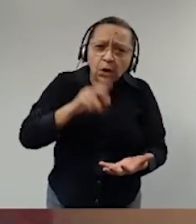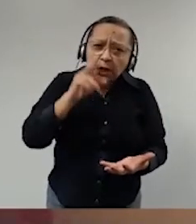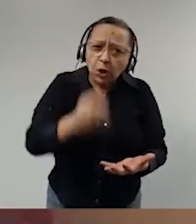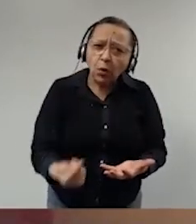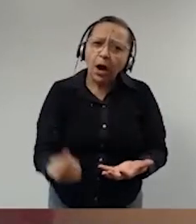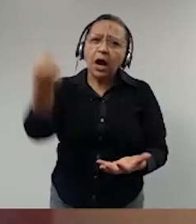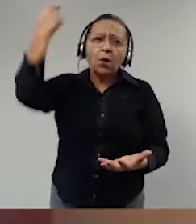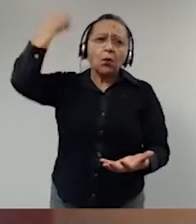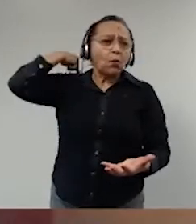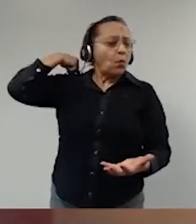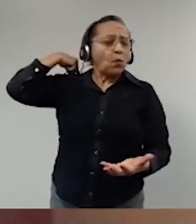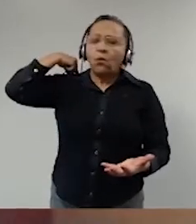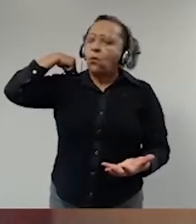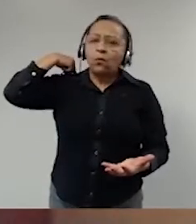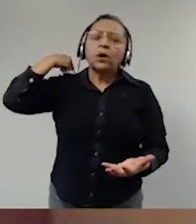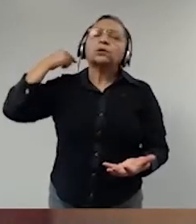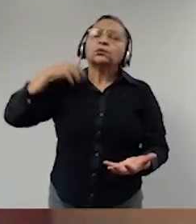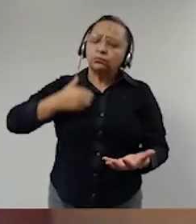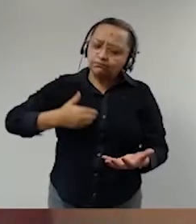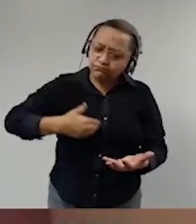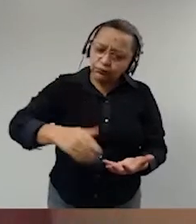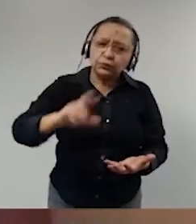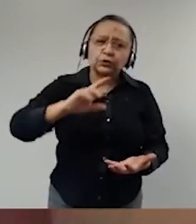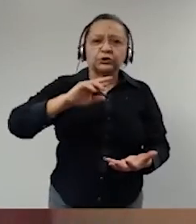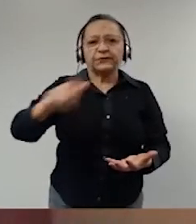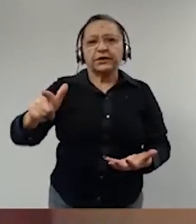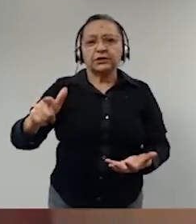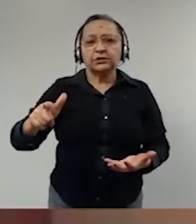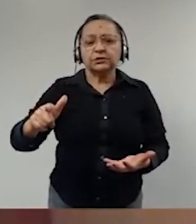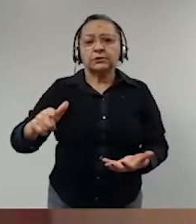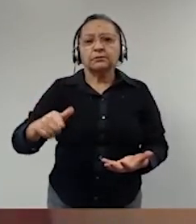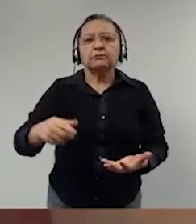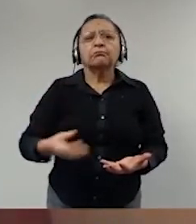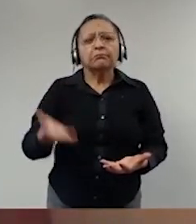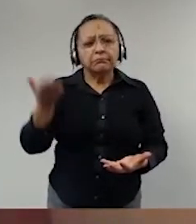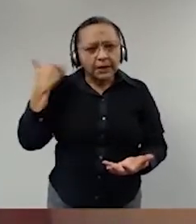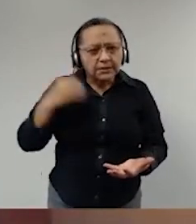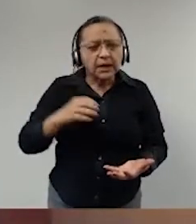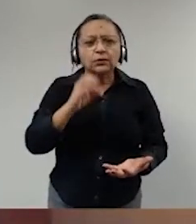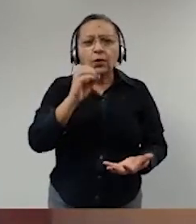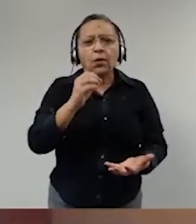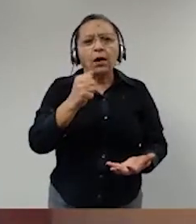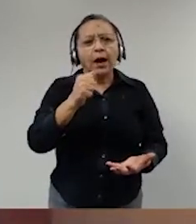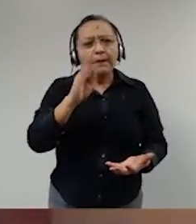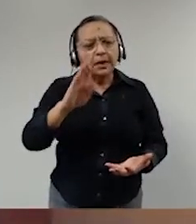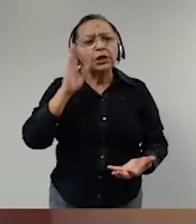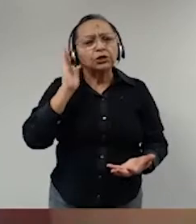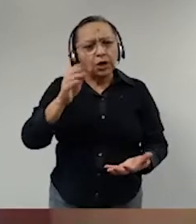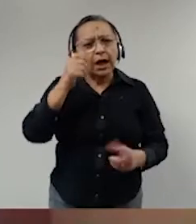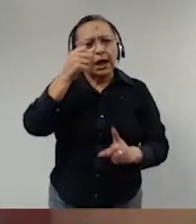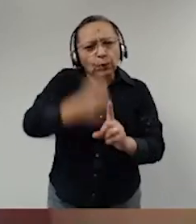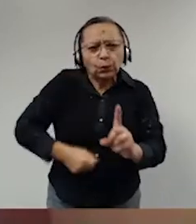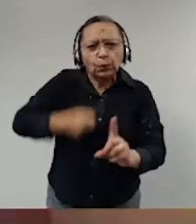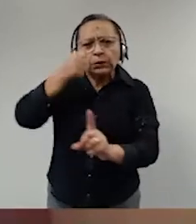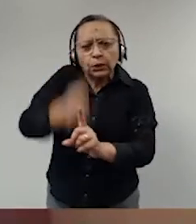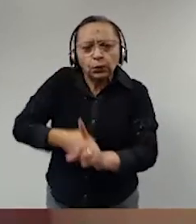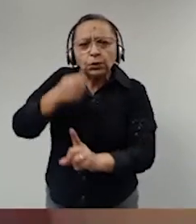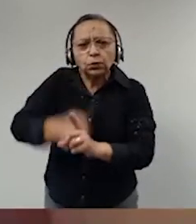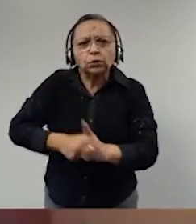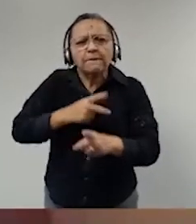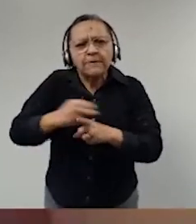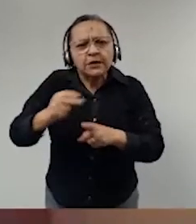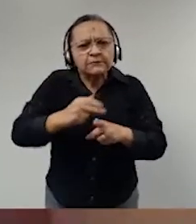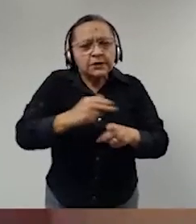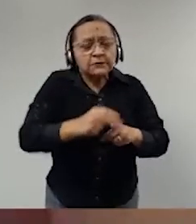as lutas que a OAB travou e também originou o que a própria OAB é enquanto instituição.